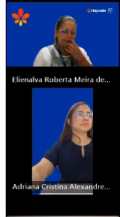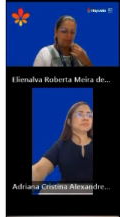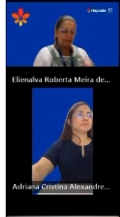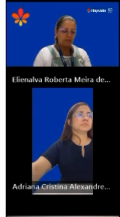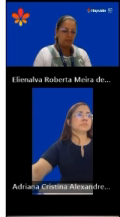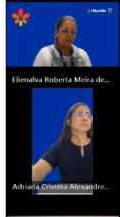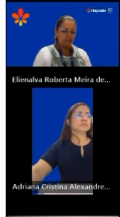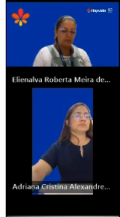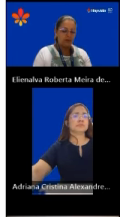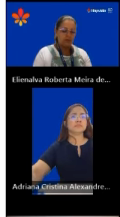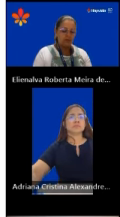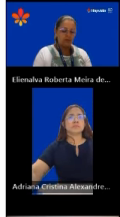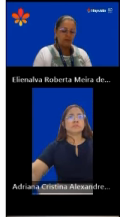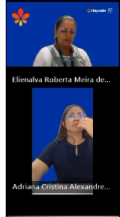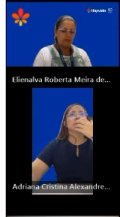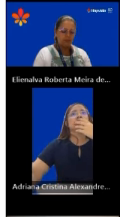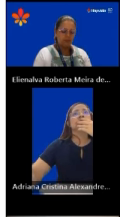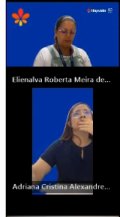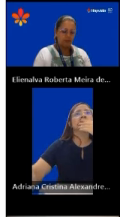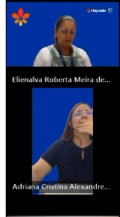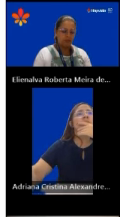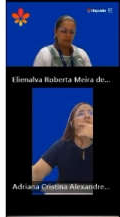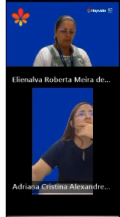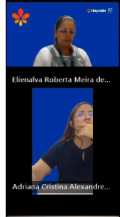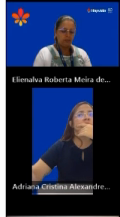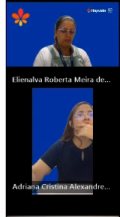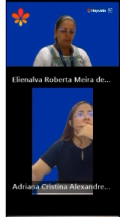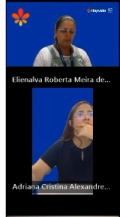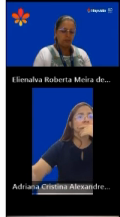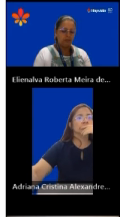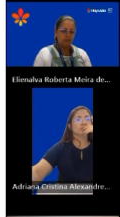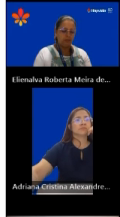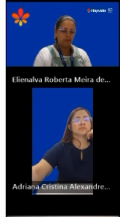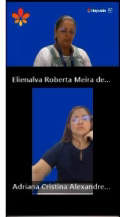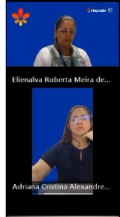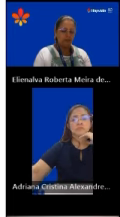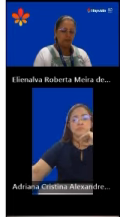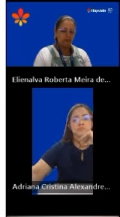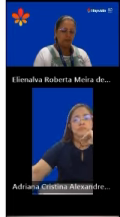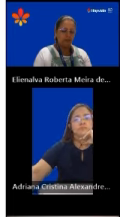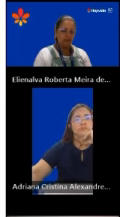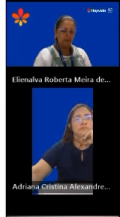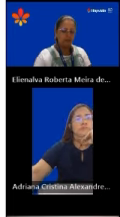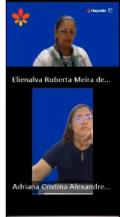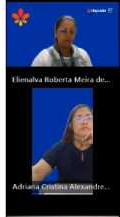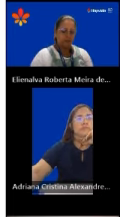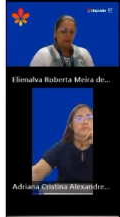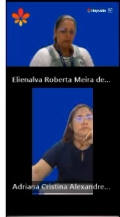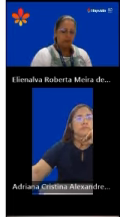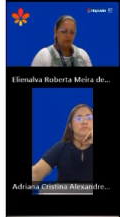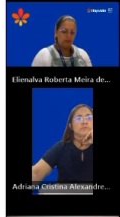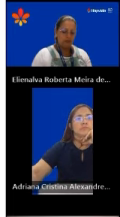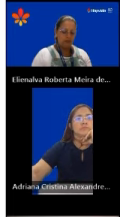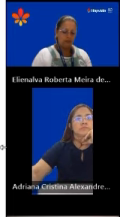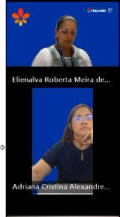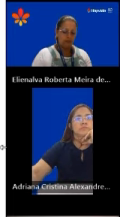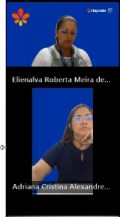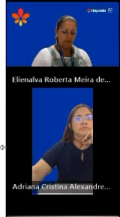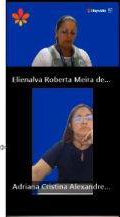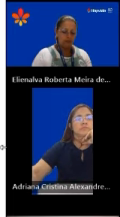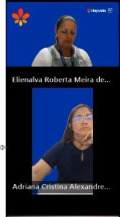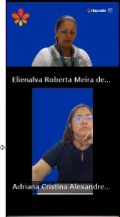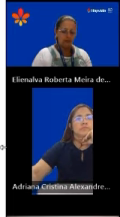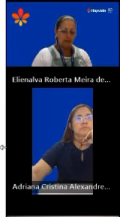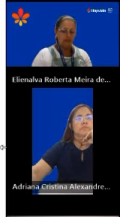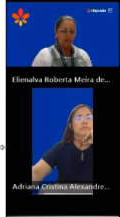nossa organização, né, de todo o nosso cuidado com o carrinho, com todos os medicamentos e materiais que a gente tem dentro dele, é importante a gente manter ele sempre limpo. A gente